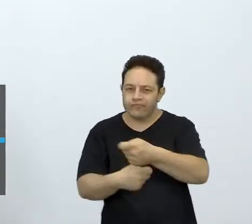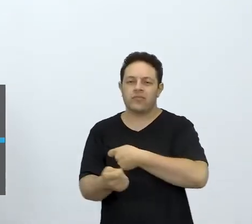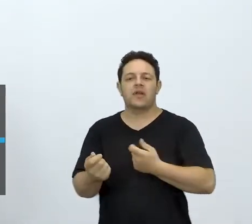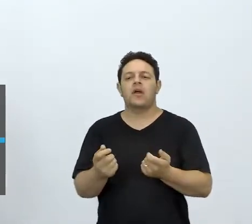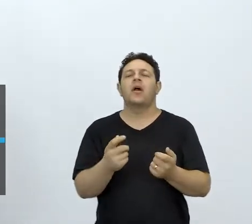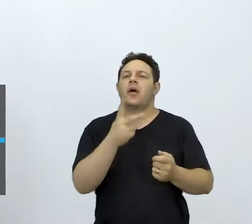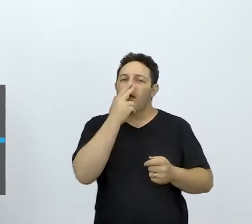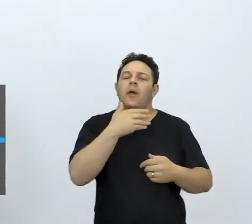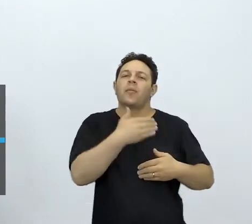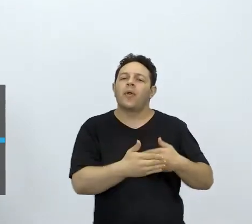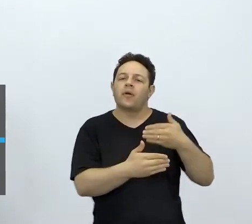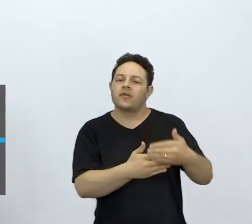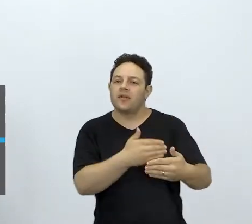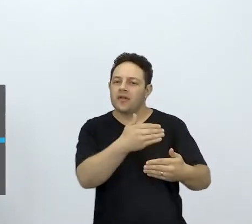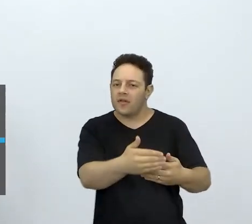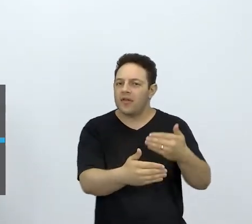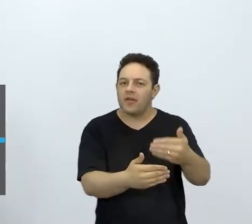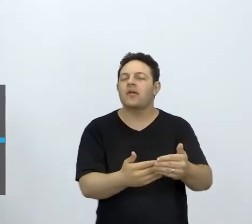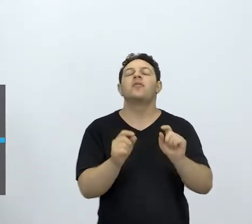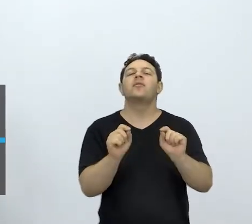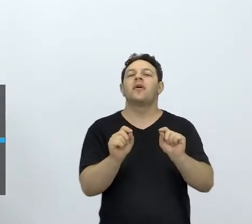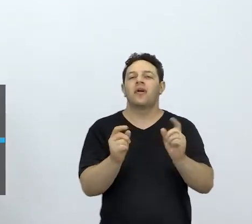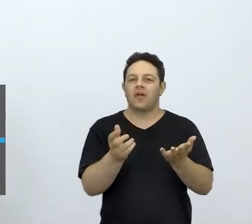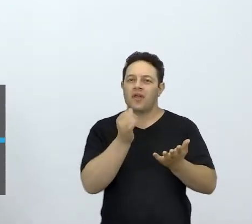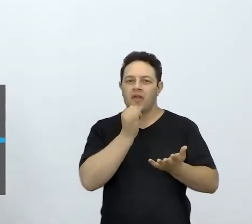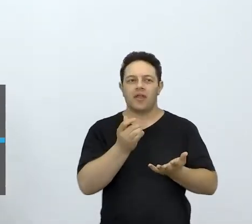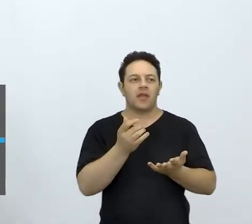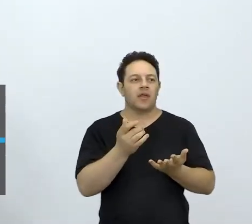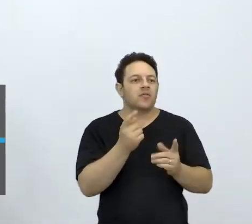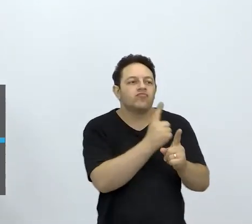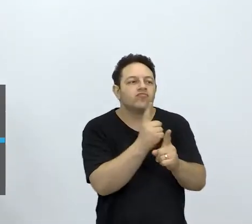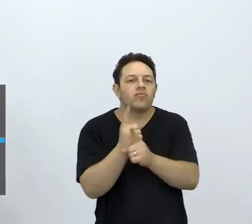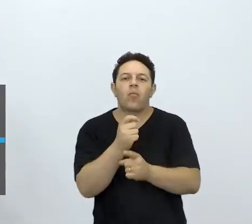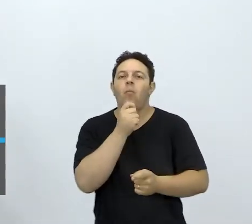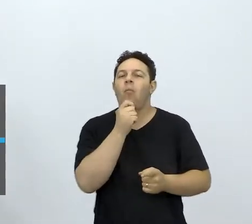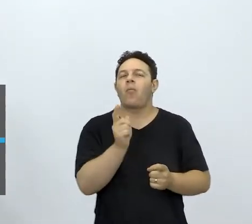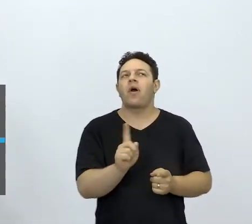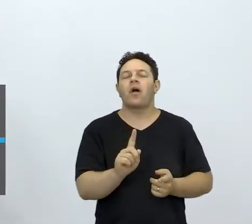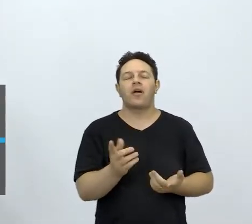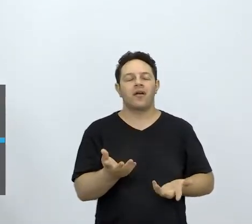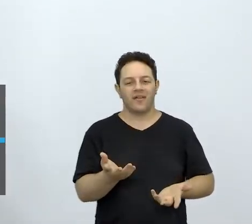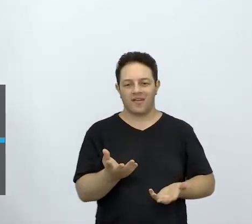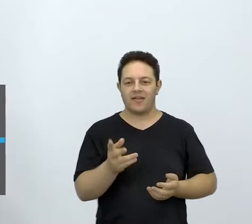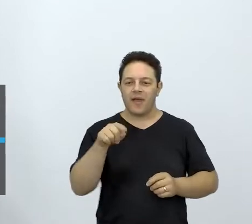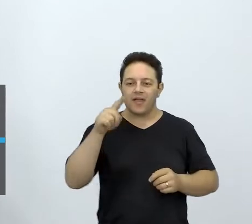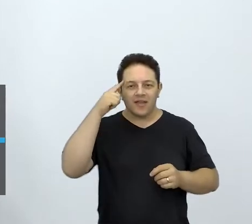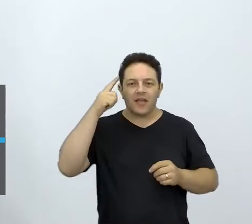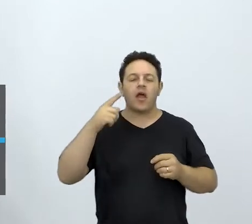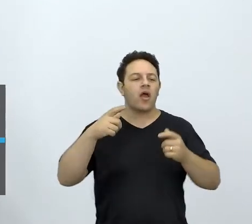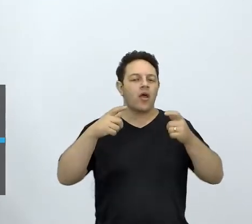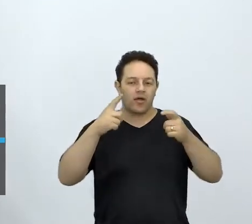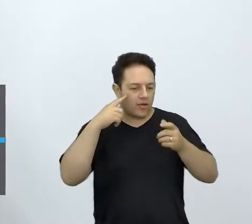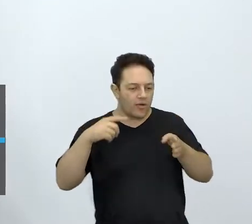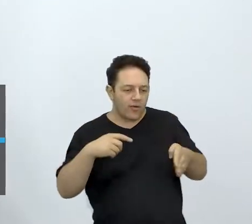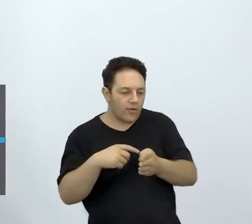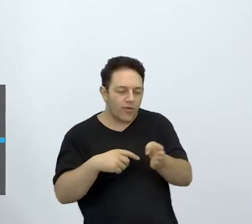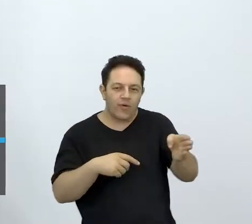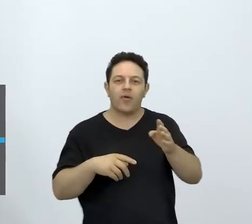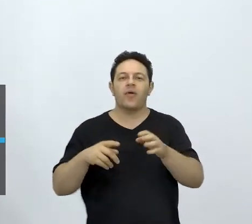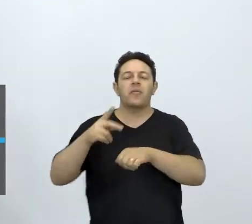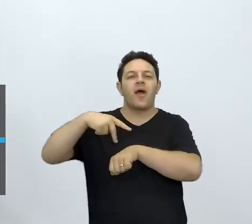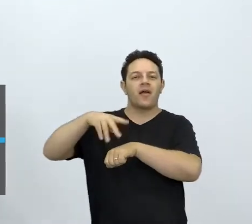esse processo, né, de não descoberta, né, mas da rota portuguesa parando